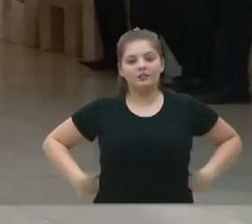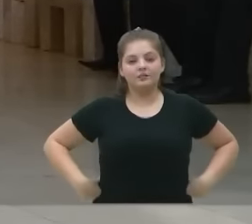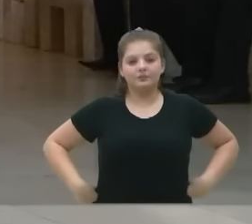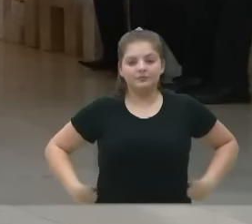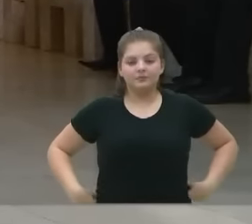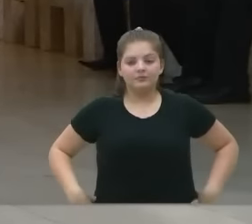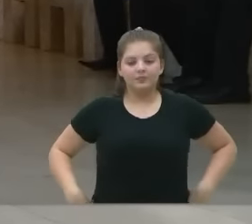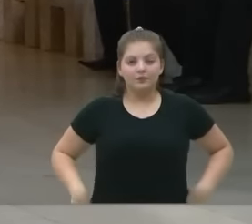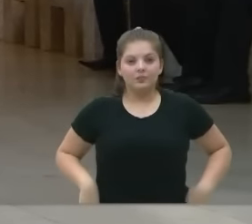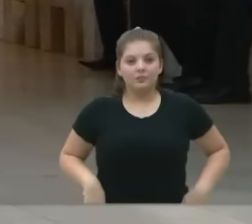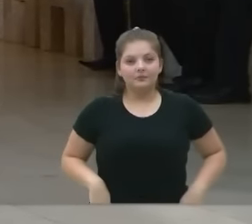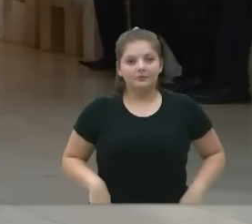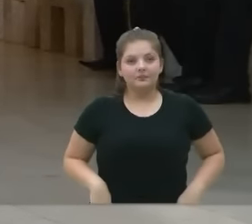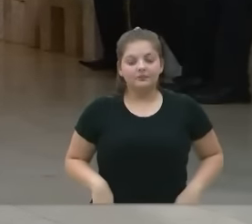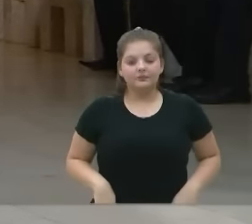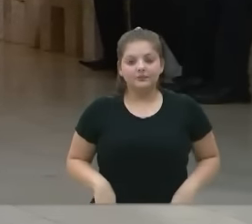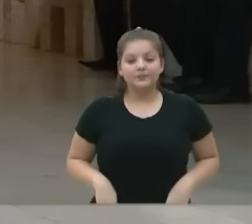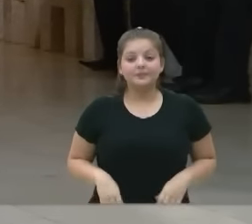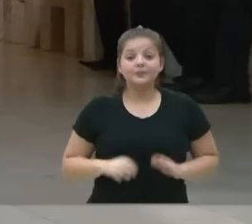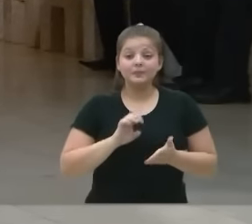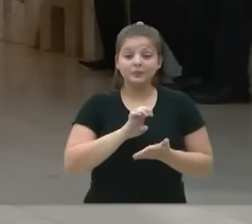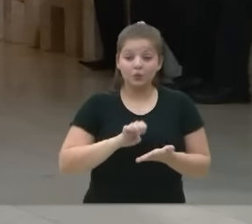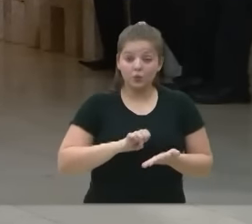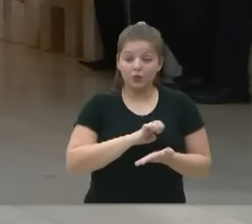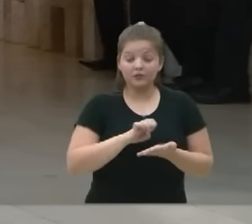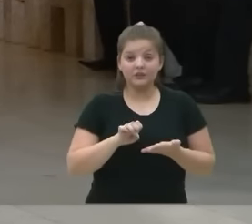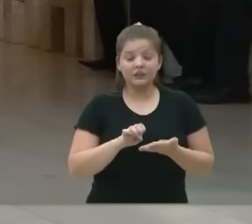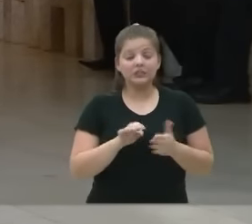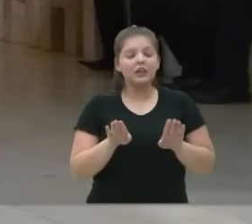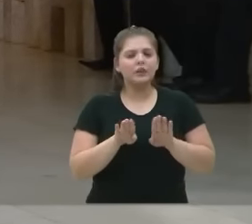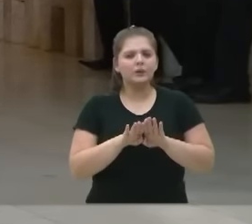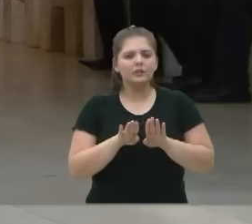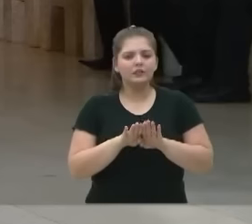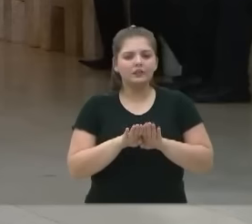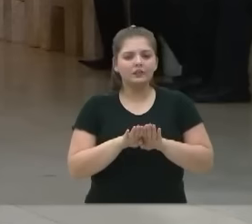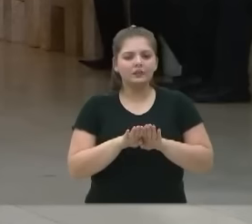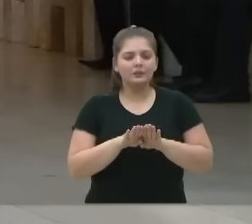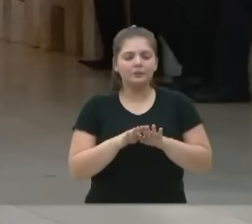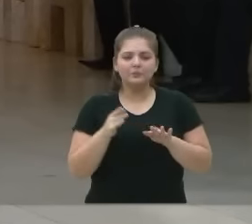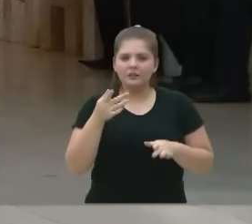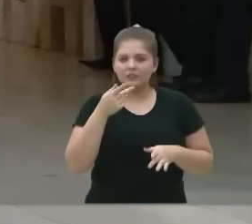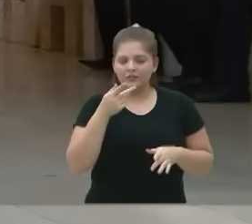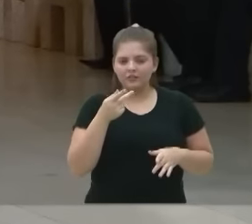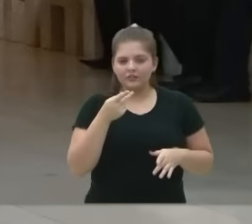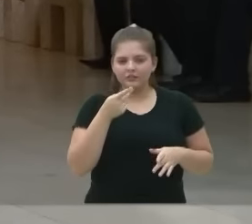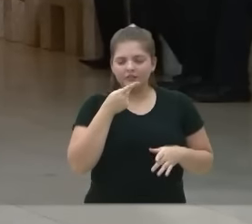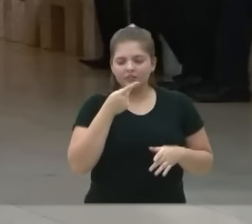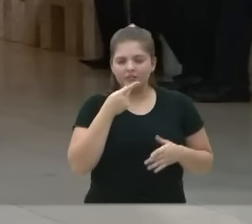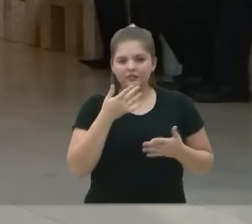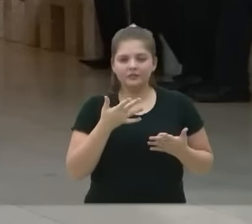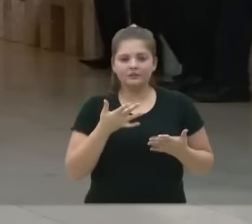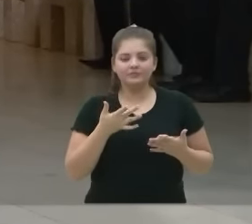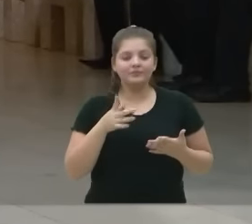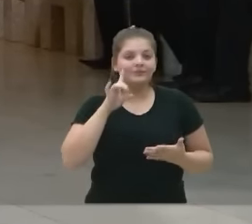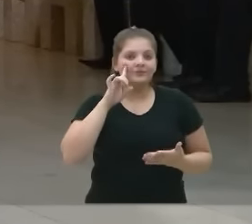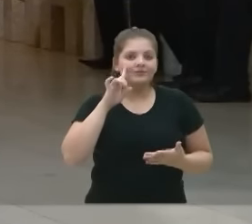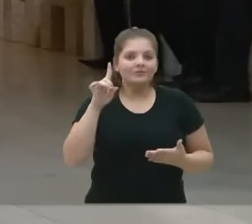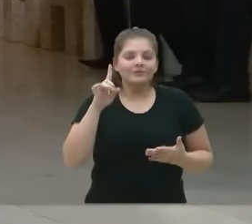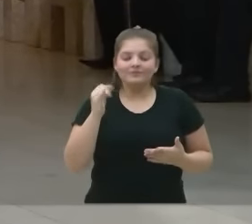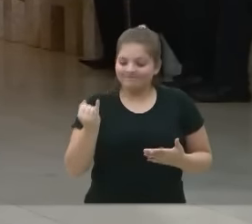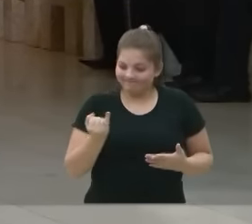O Evangelho, na mesma linha, porque eu quero falar do dia tão importante que é hoje,